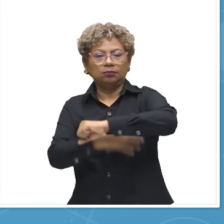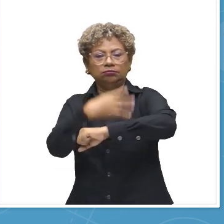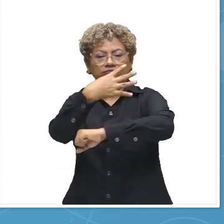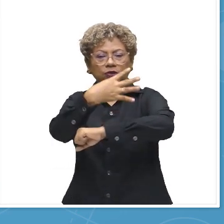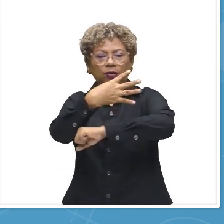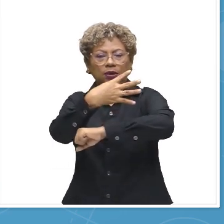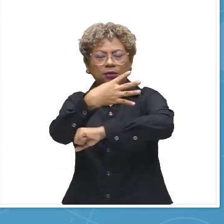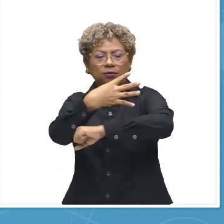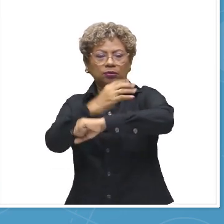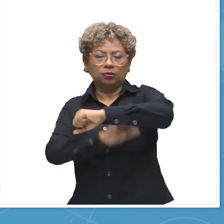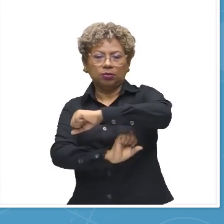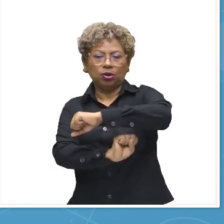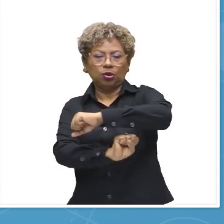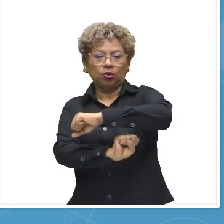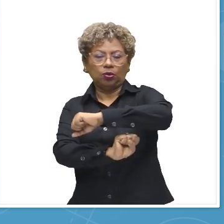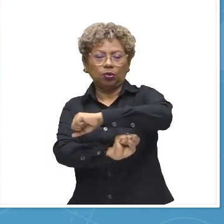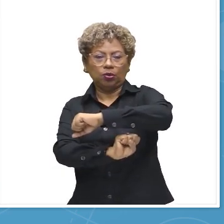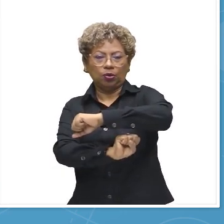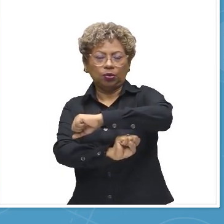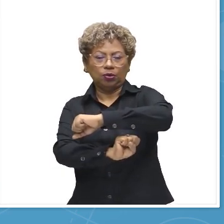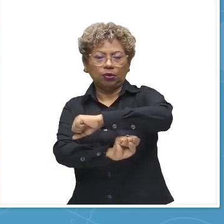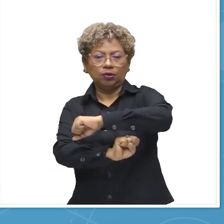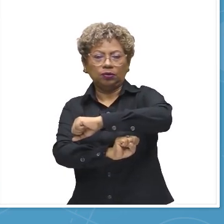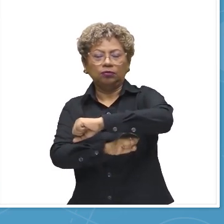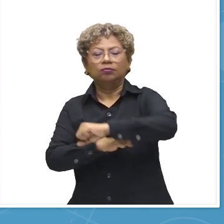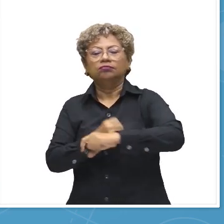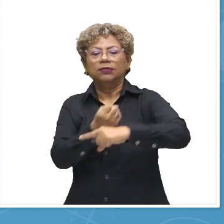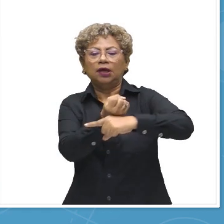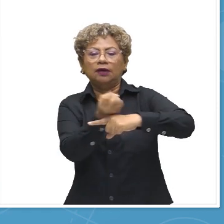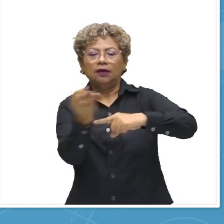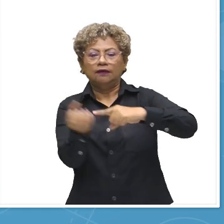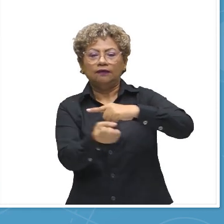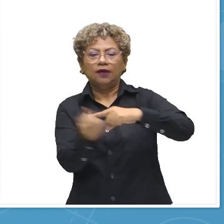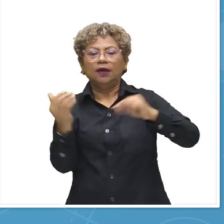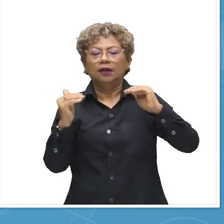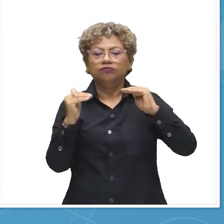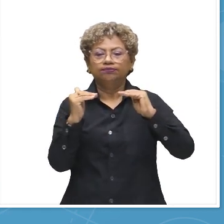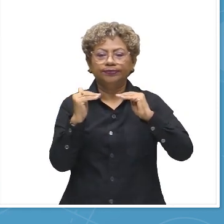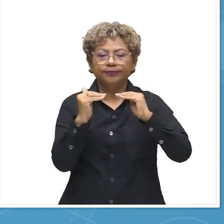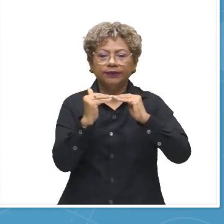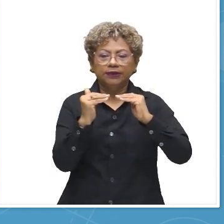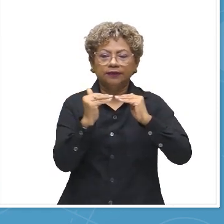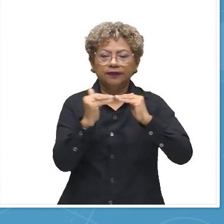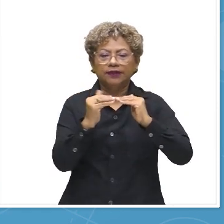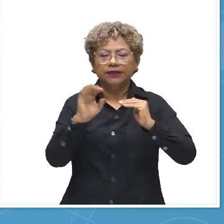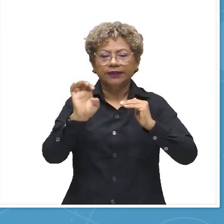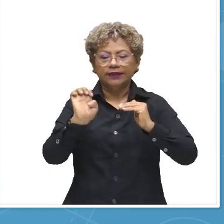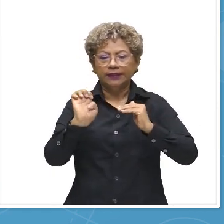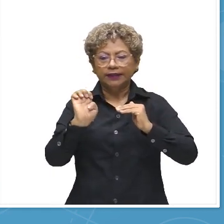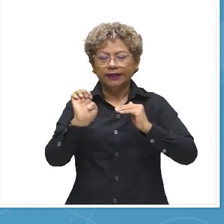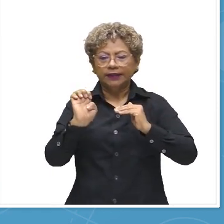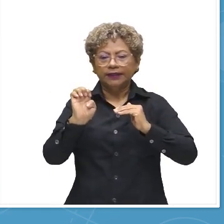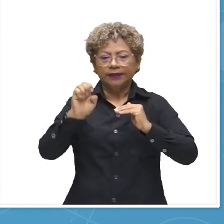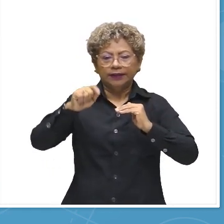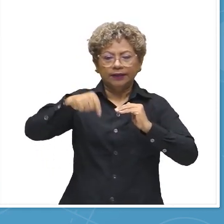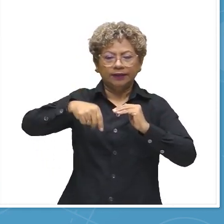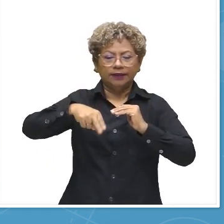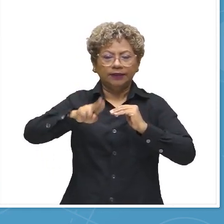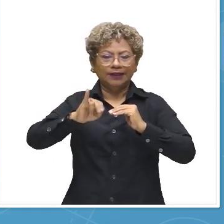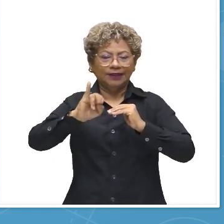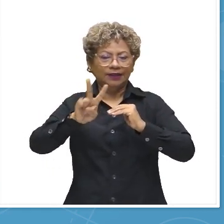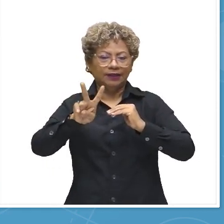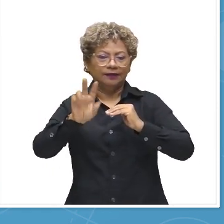4 sobre 8 são frações equivalentes. Elas equivalem, né?